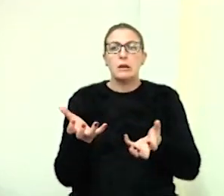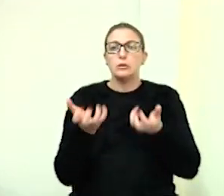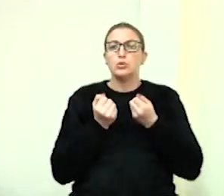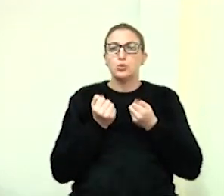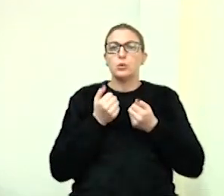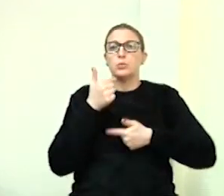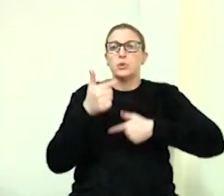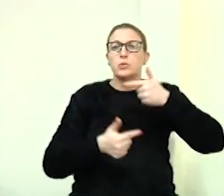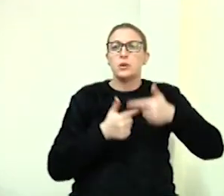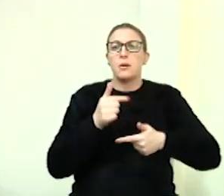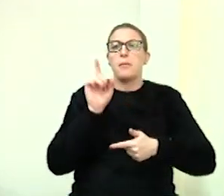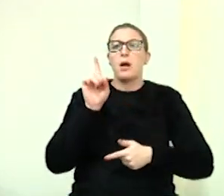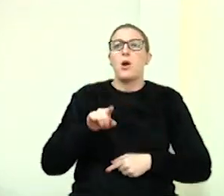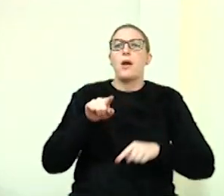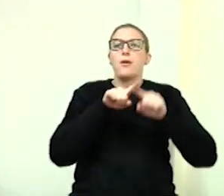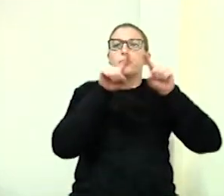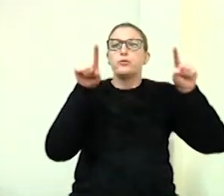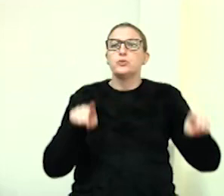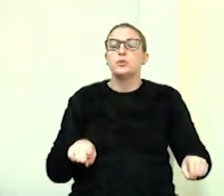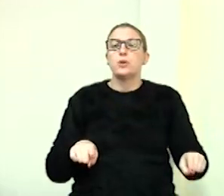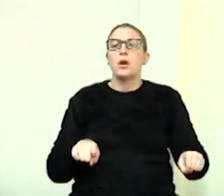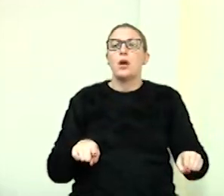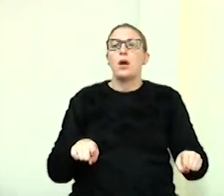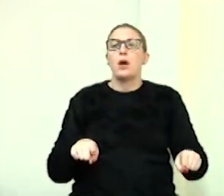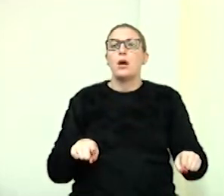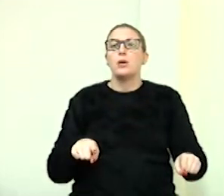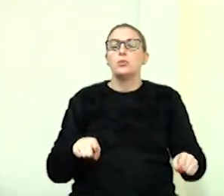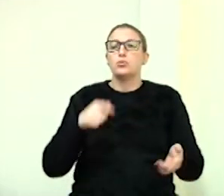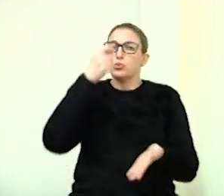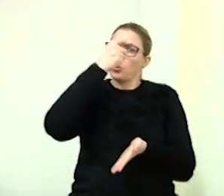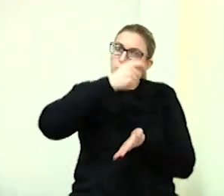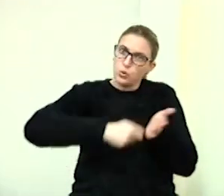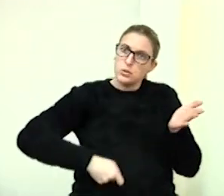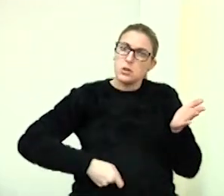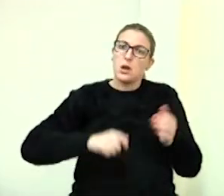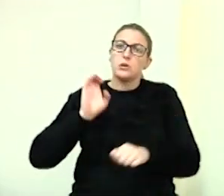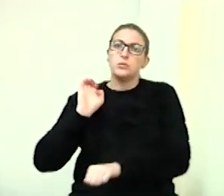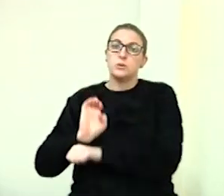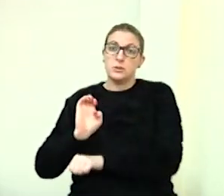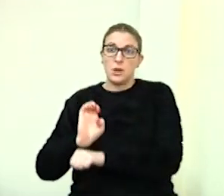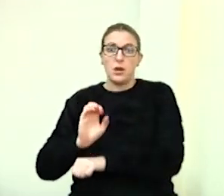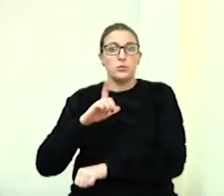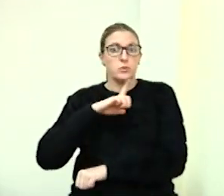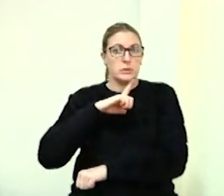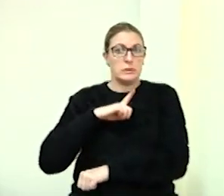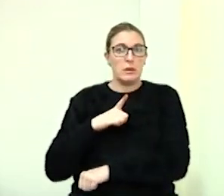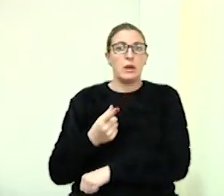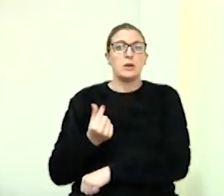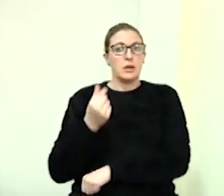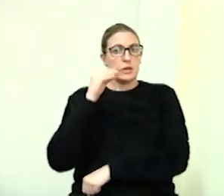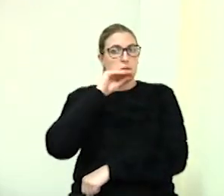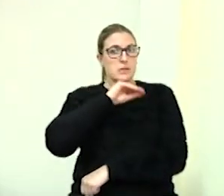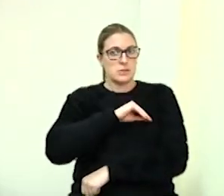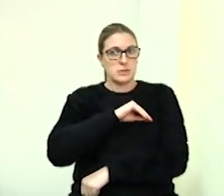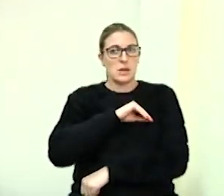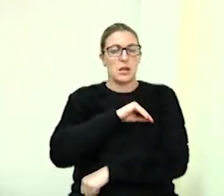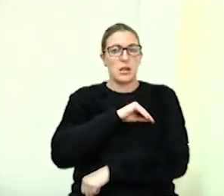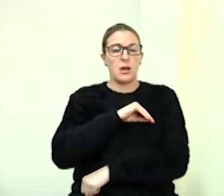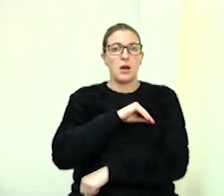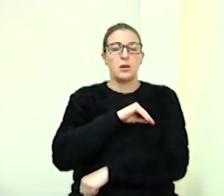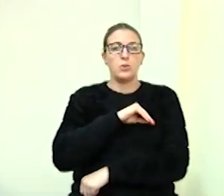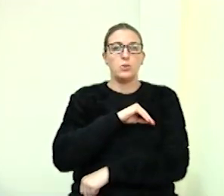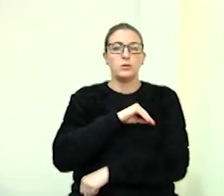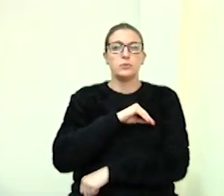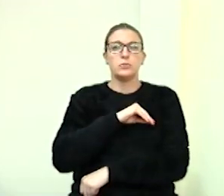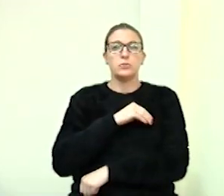funcionário de carreira do Estado, e que recebe, pasmem, senhores vereadores, que iria receber,